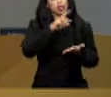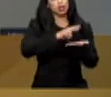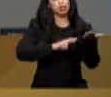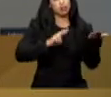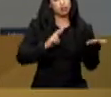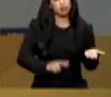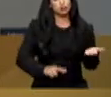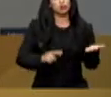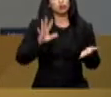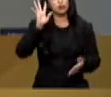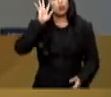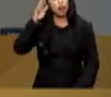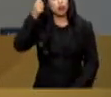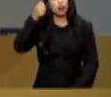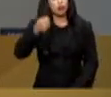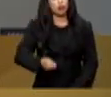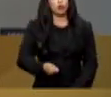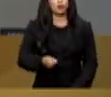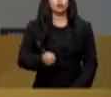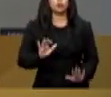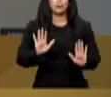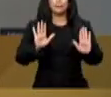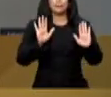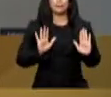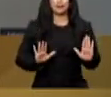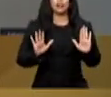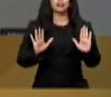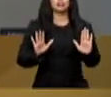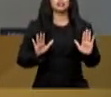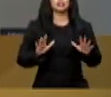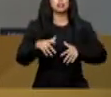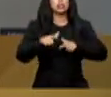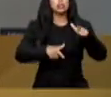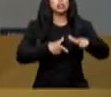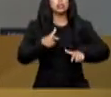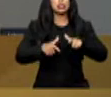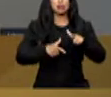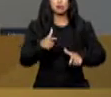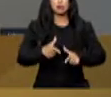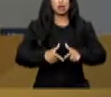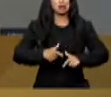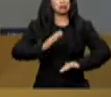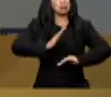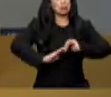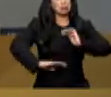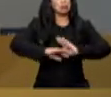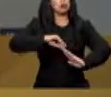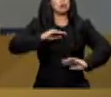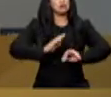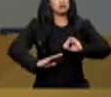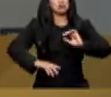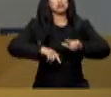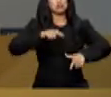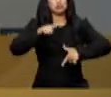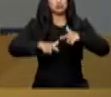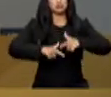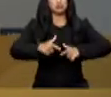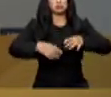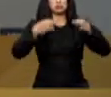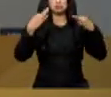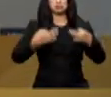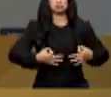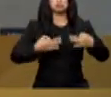para o acordo ministro, mas neste trabalho tão proficiente, tão minucioso por ele